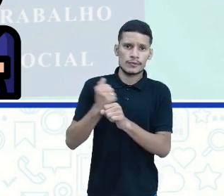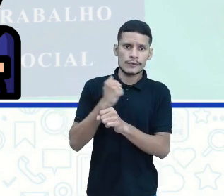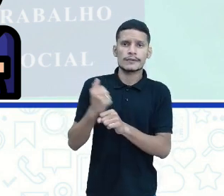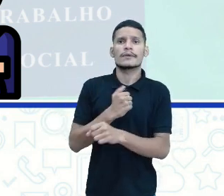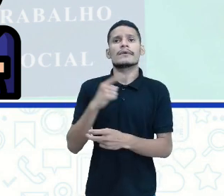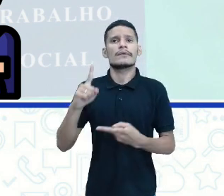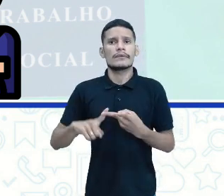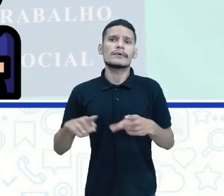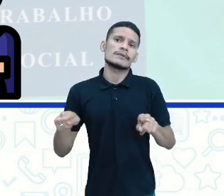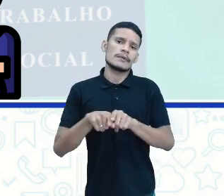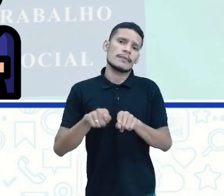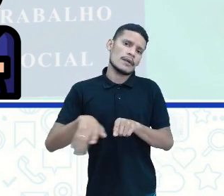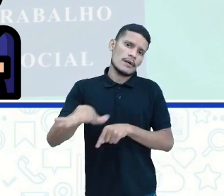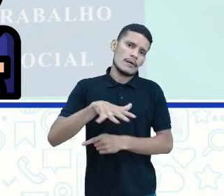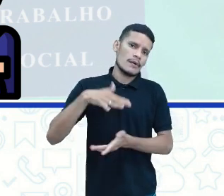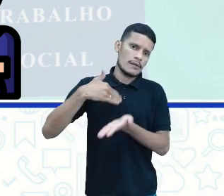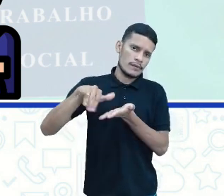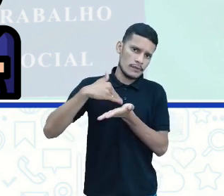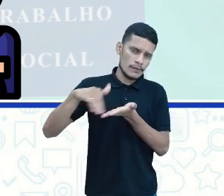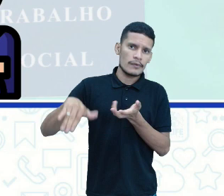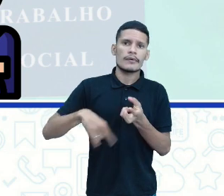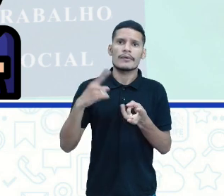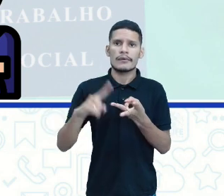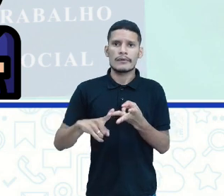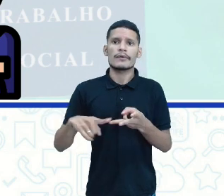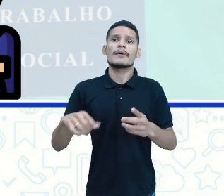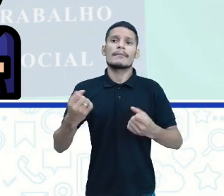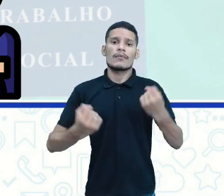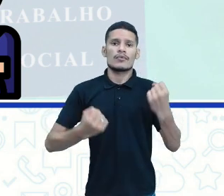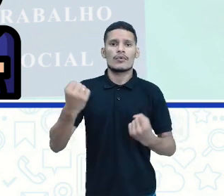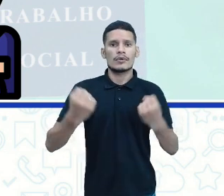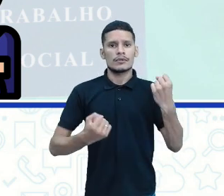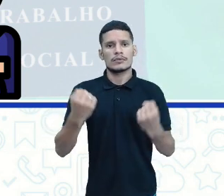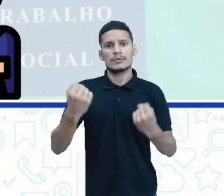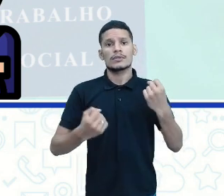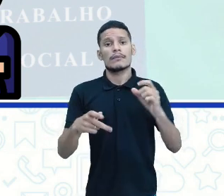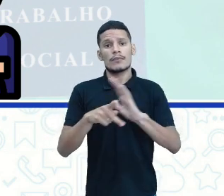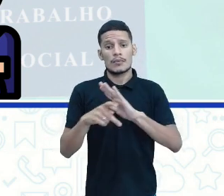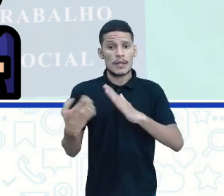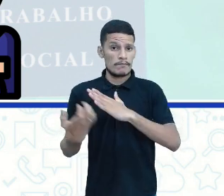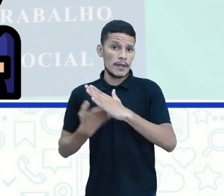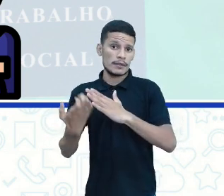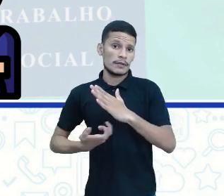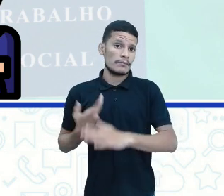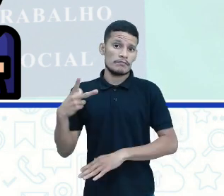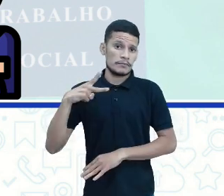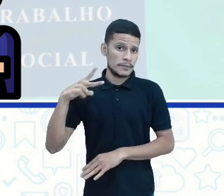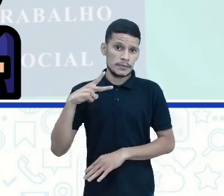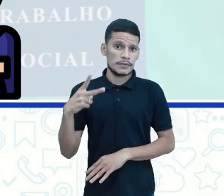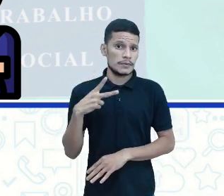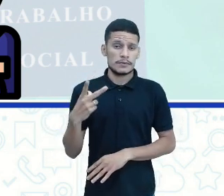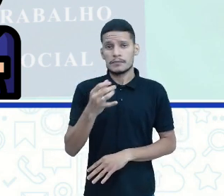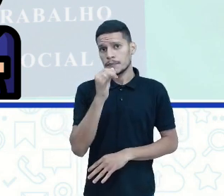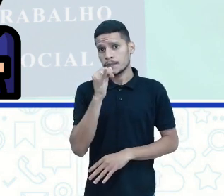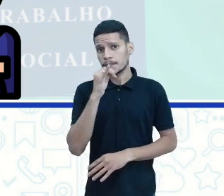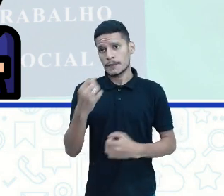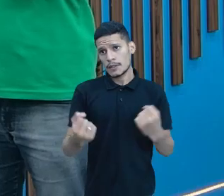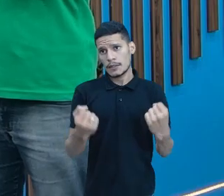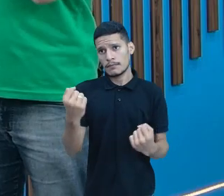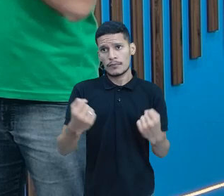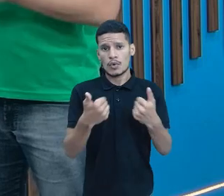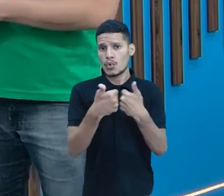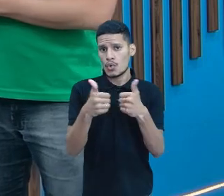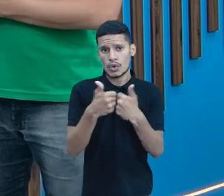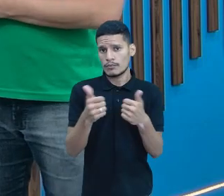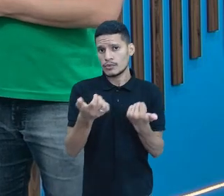uma trabalhadora no escritório, um motorista, né, de uma empresa, por exemplo, de transporte urbano, né,